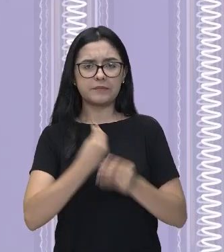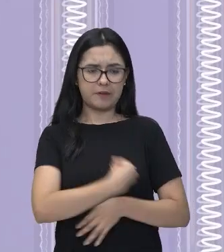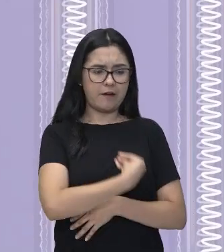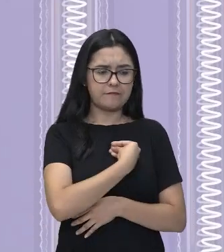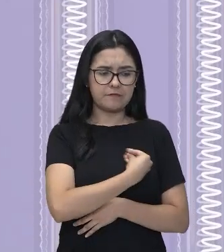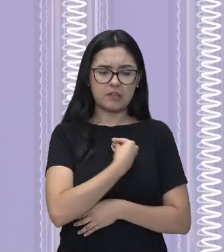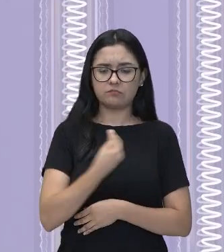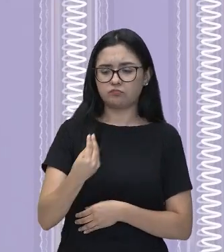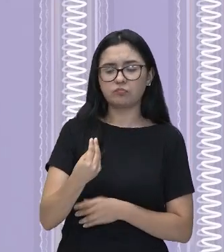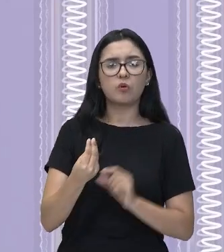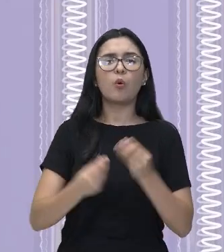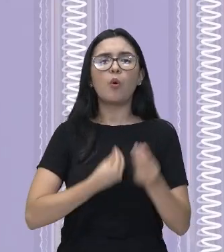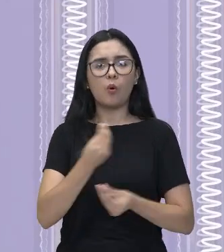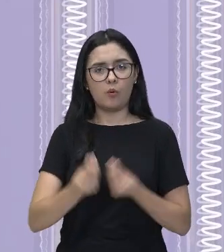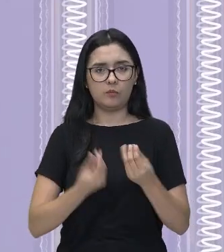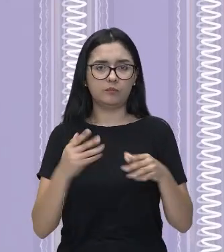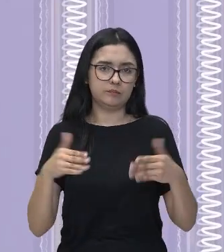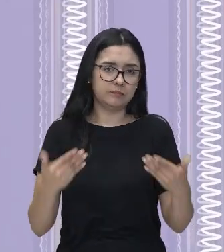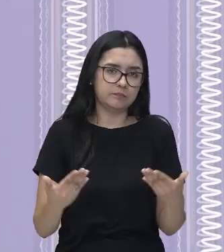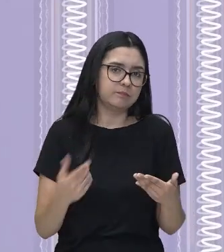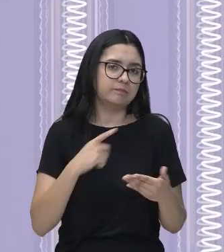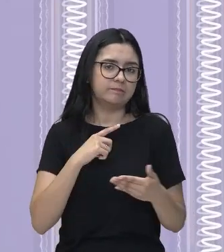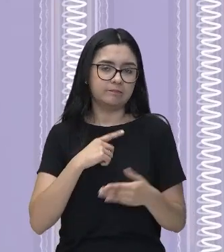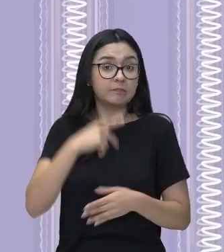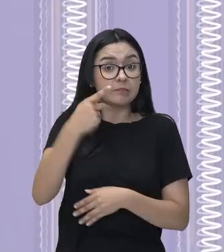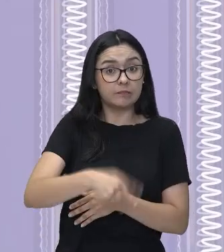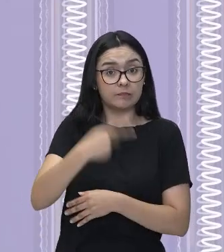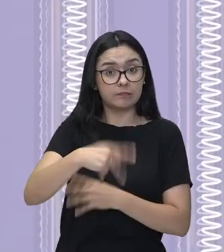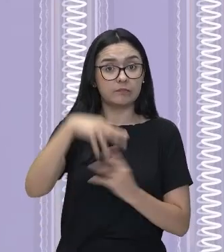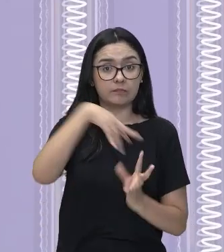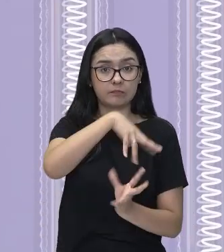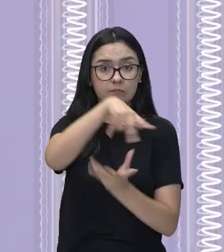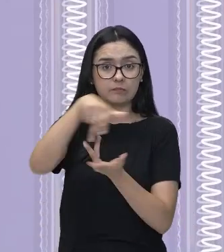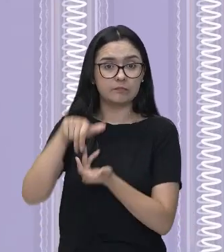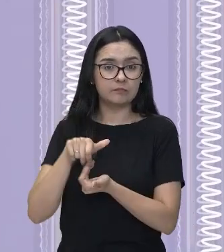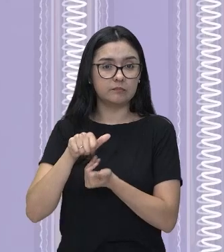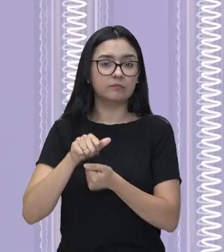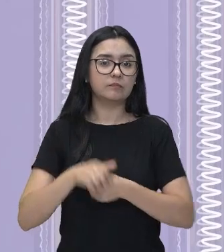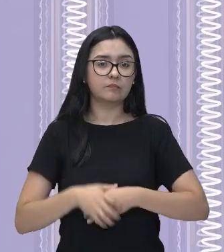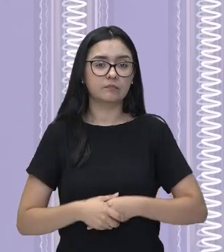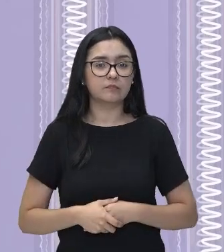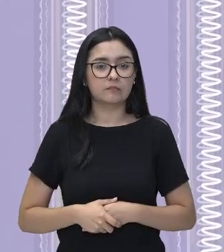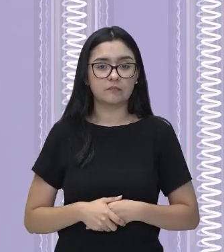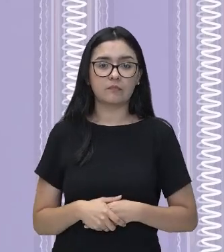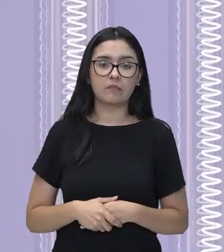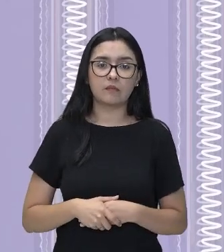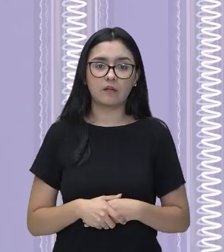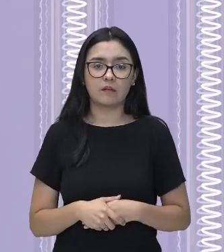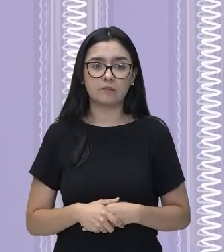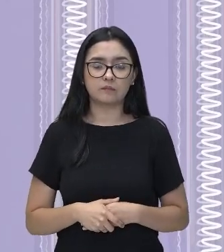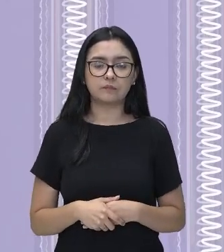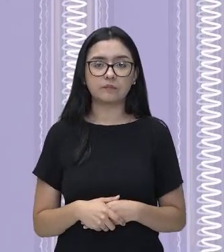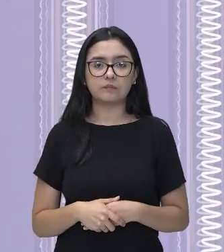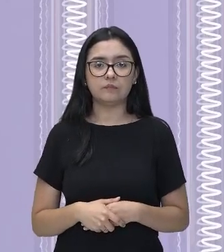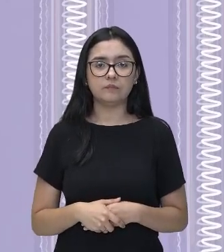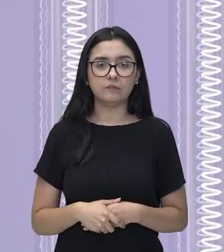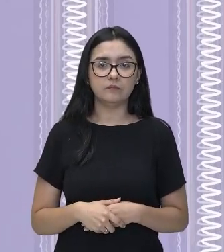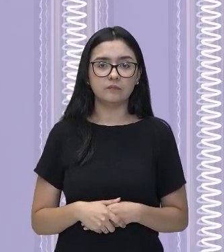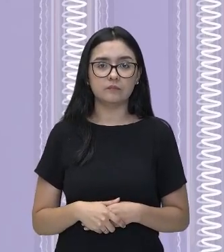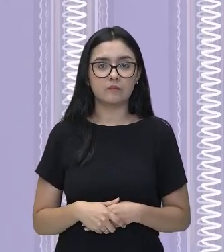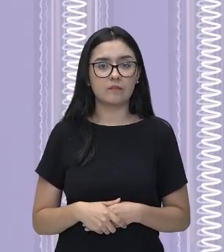humana, como é que é essa vida terrena, essa vida encarnada do ser